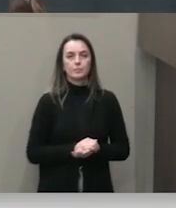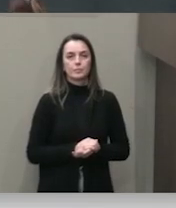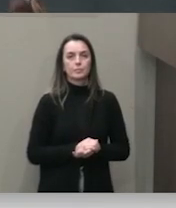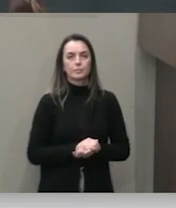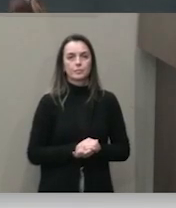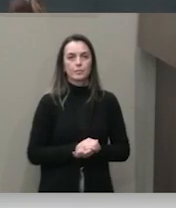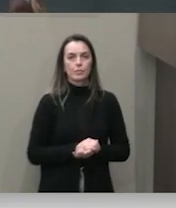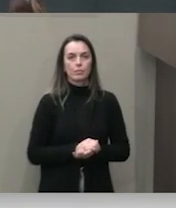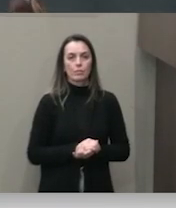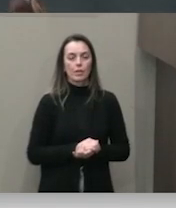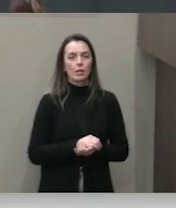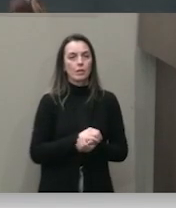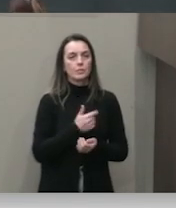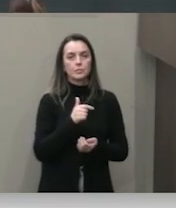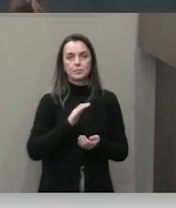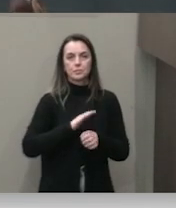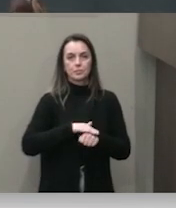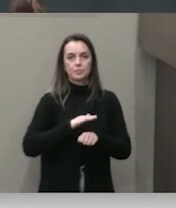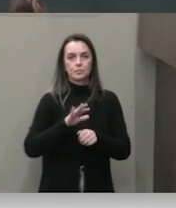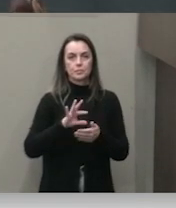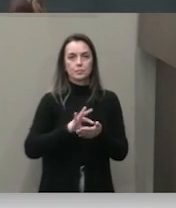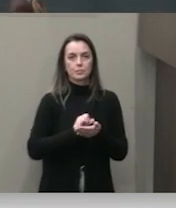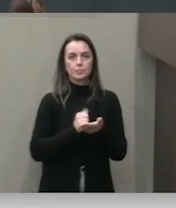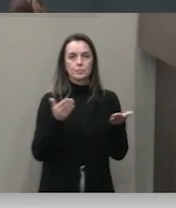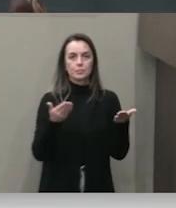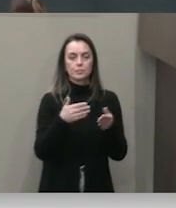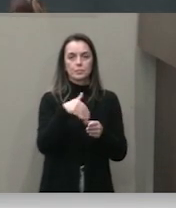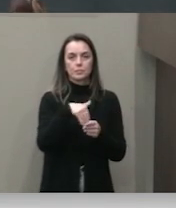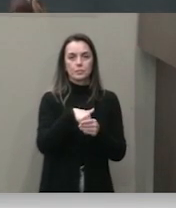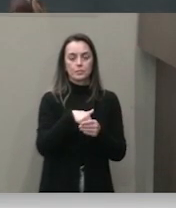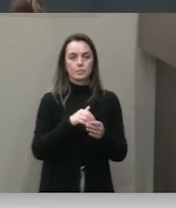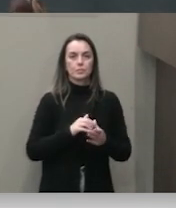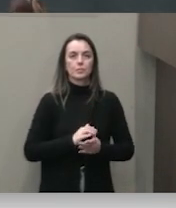não havendo mais inscritos, em votação o projeto.